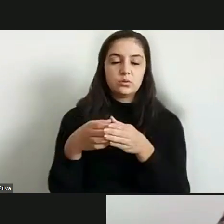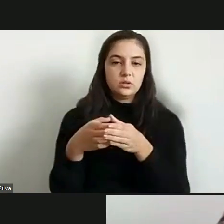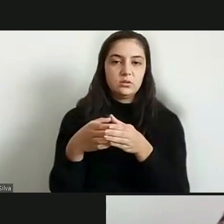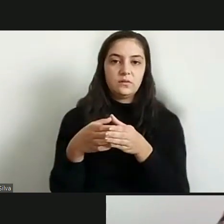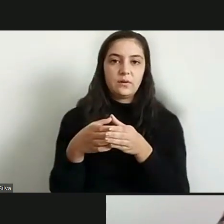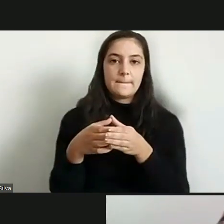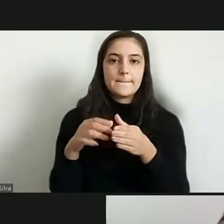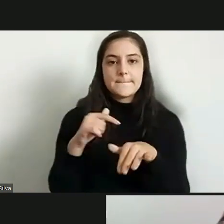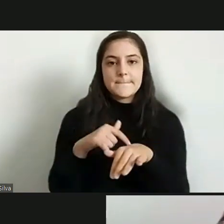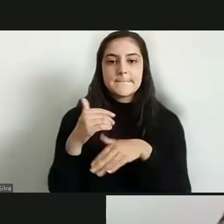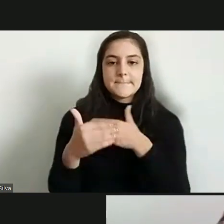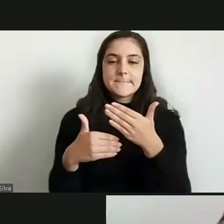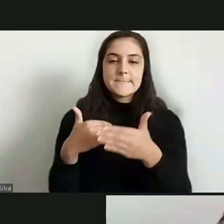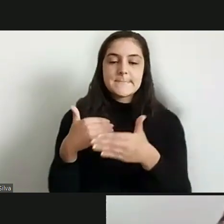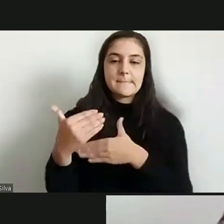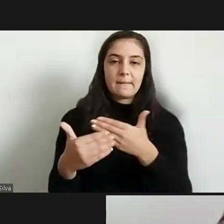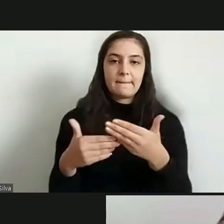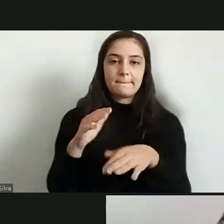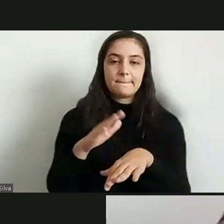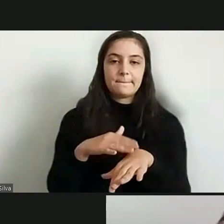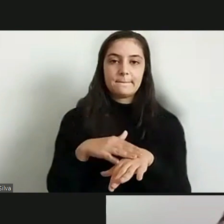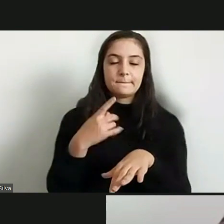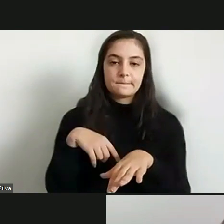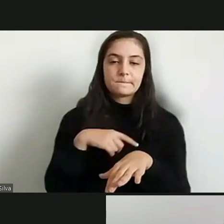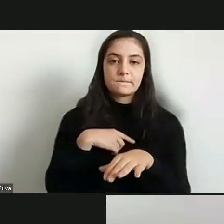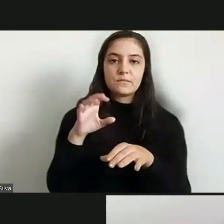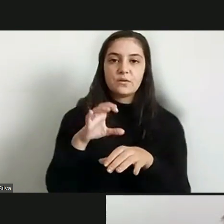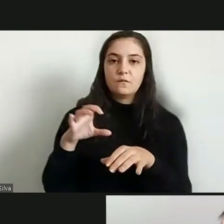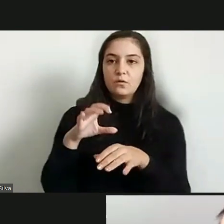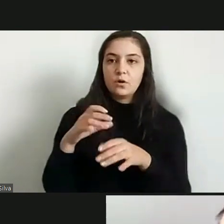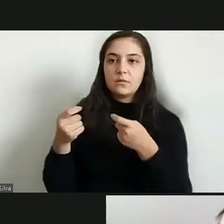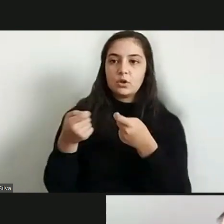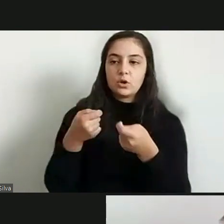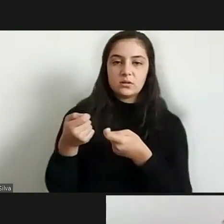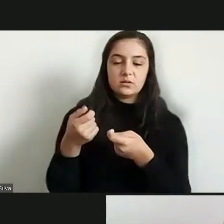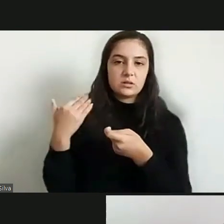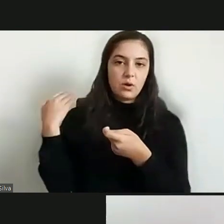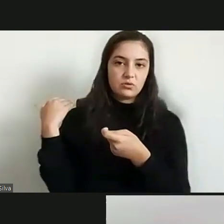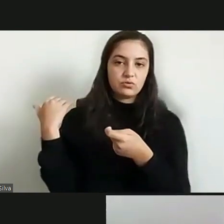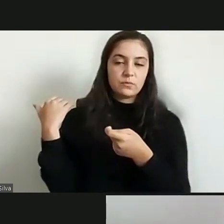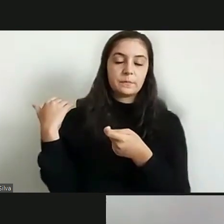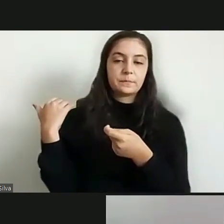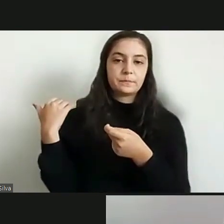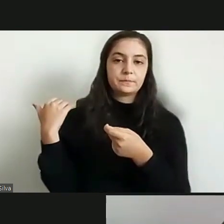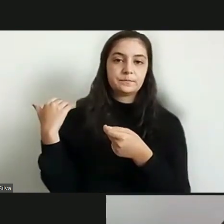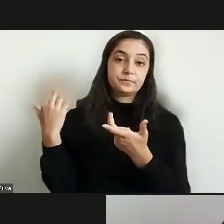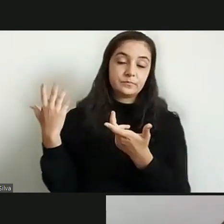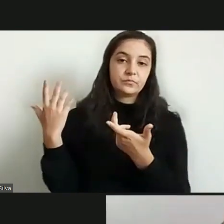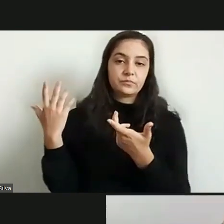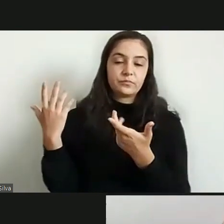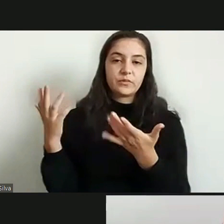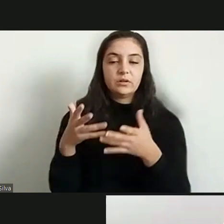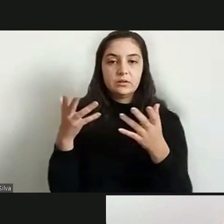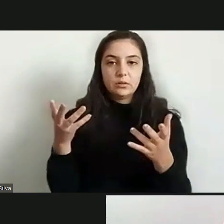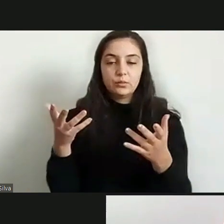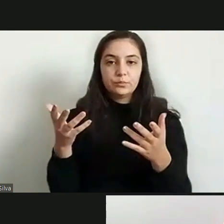leva tempo, porque vínhamos de uma outra forma de organização e, portanto,